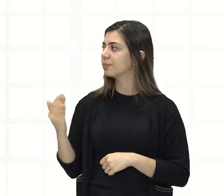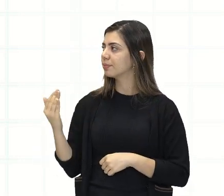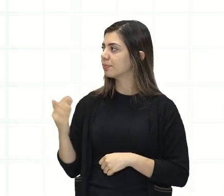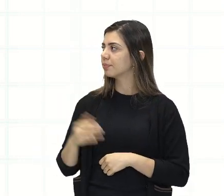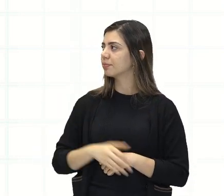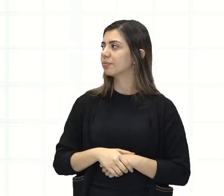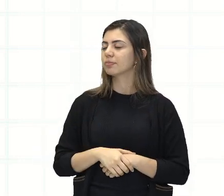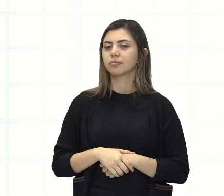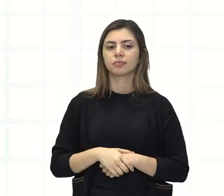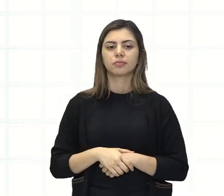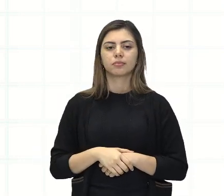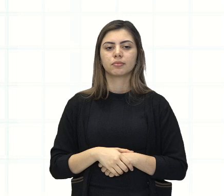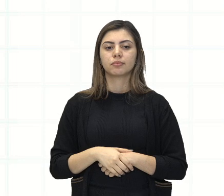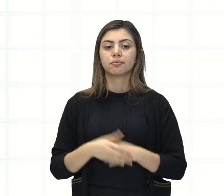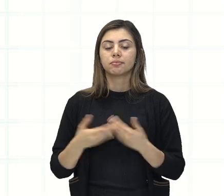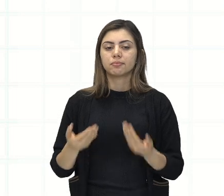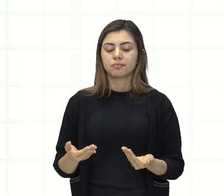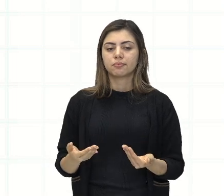Os